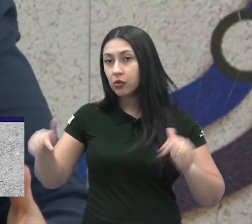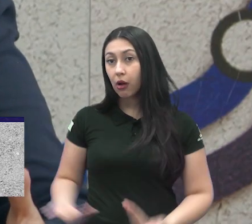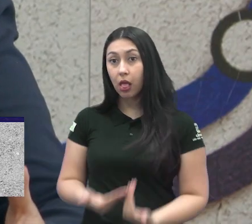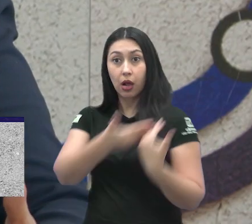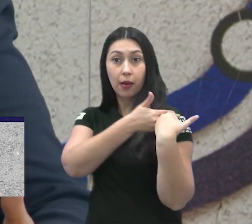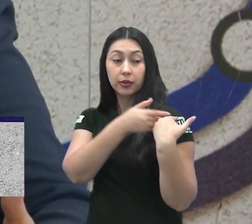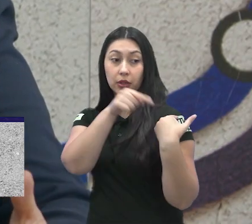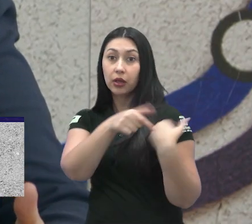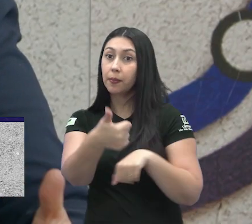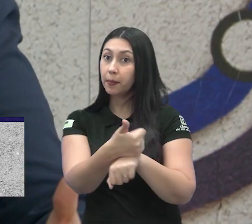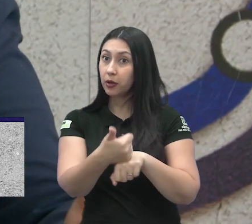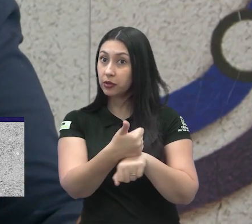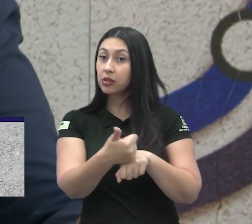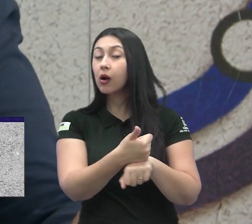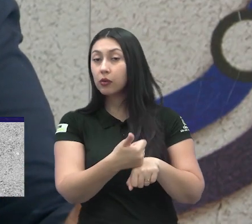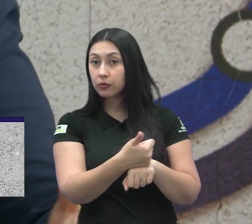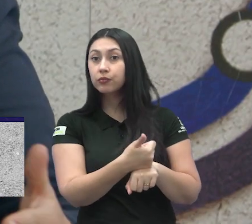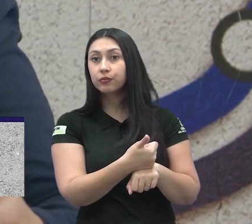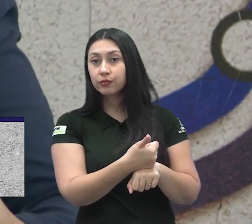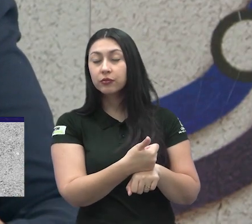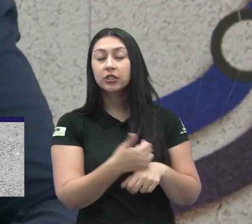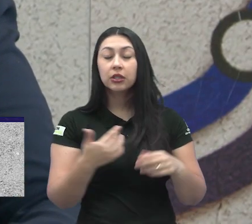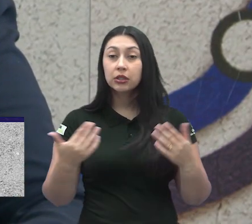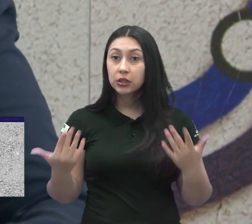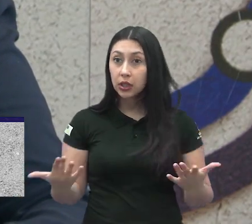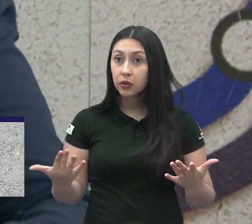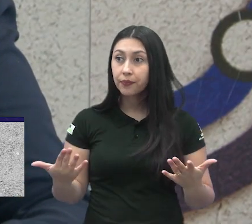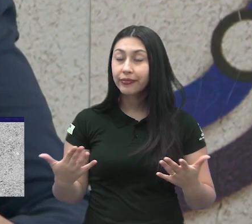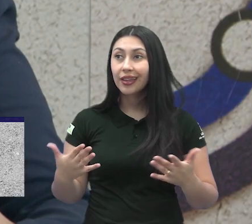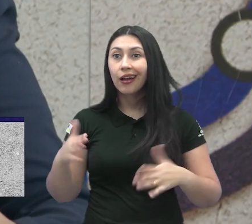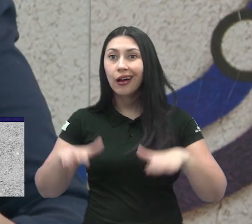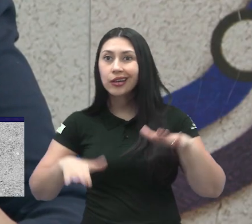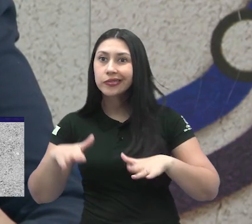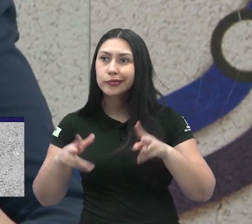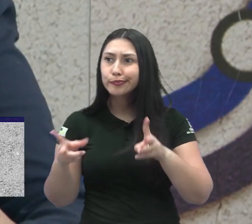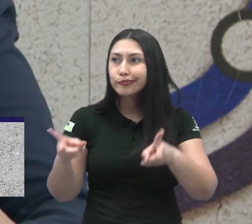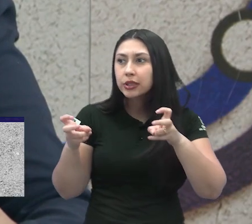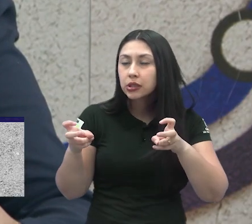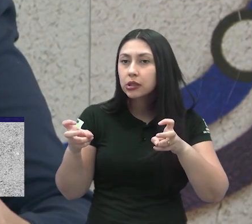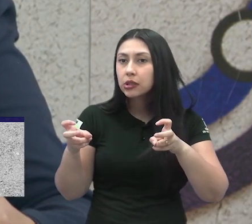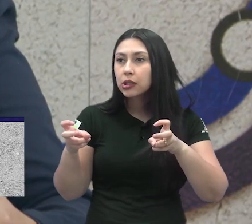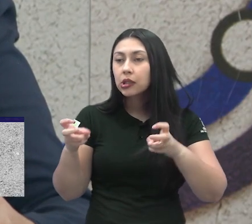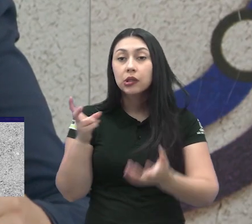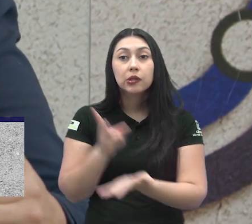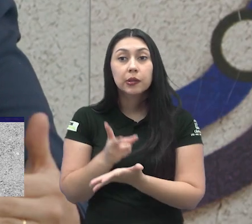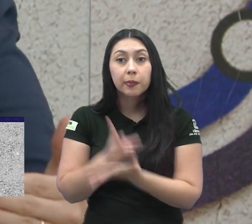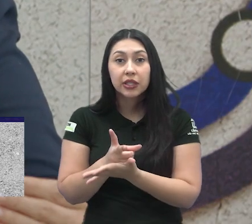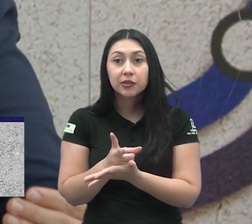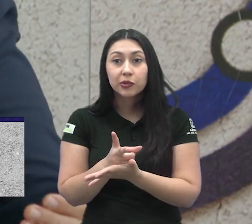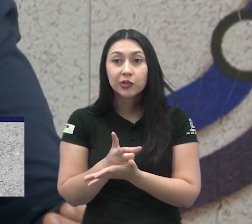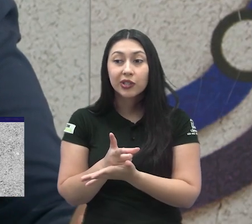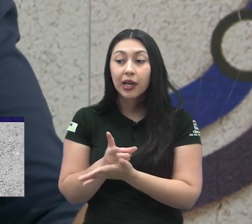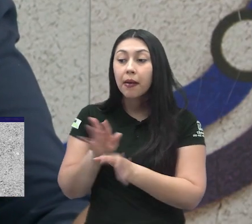privativa de outro profissional, uma área que não é nossa. Então, às vezes, eu percebo que até quando a gente está lidando